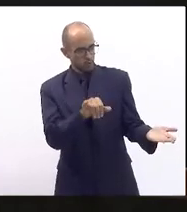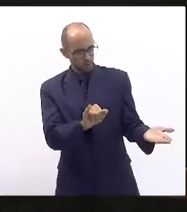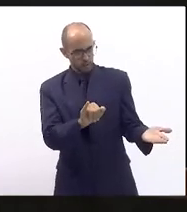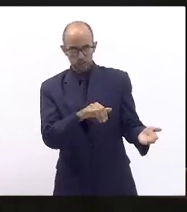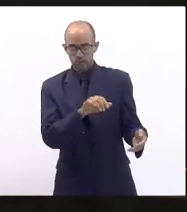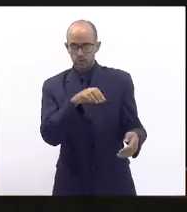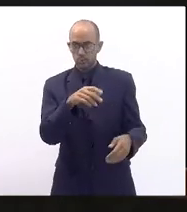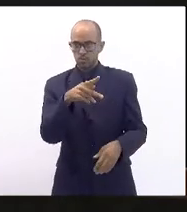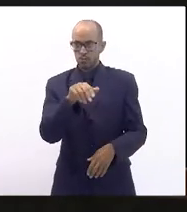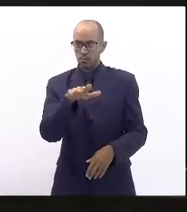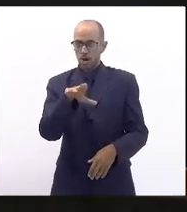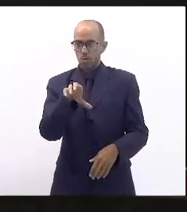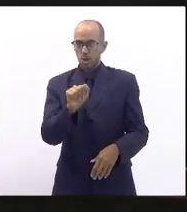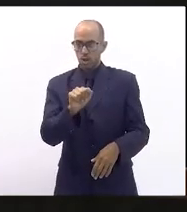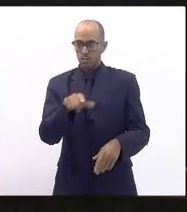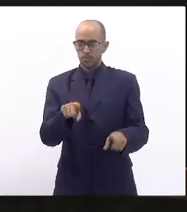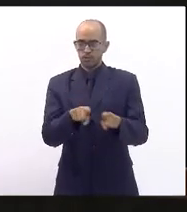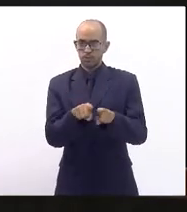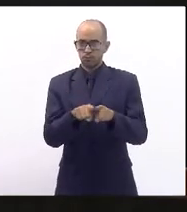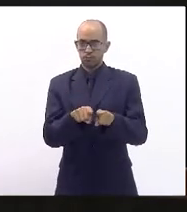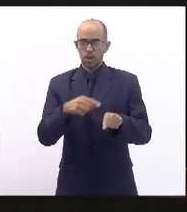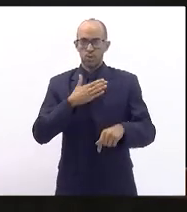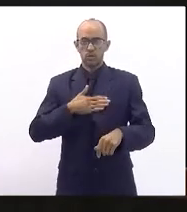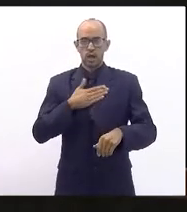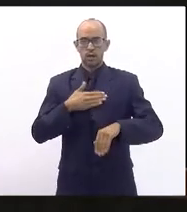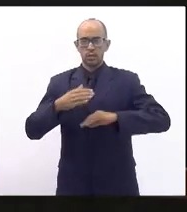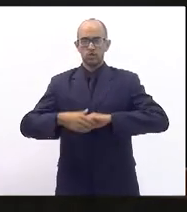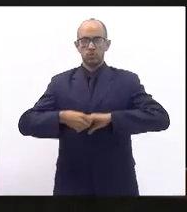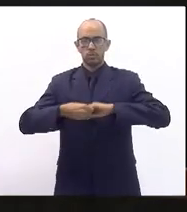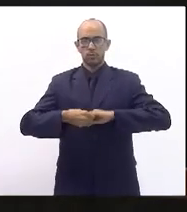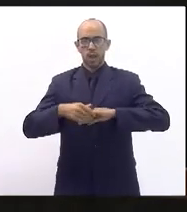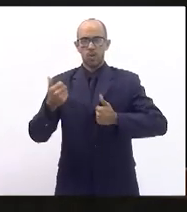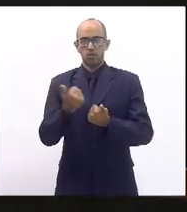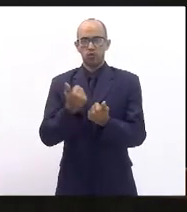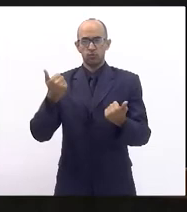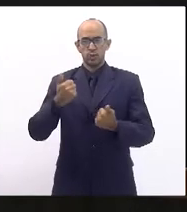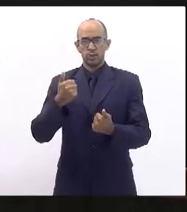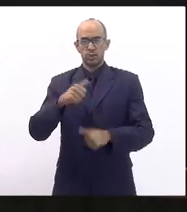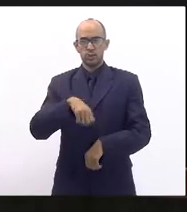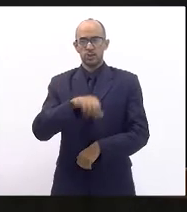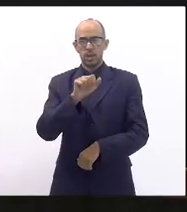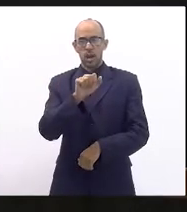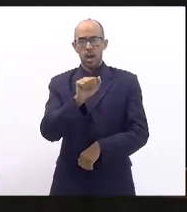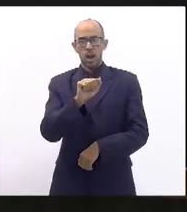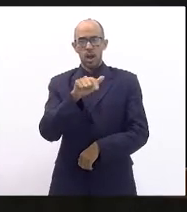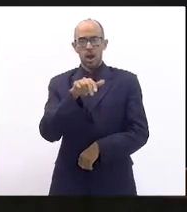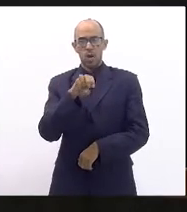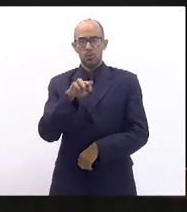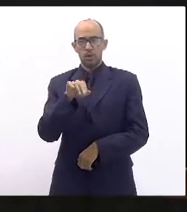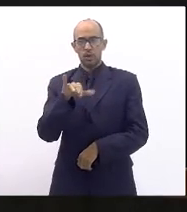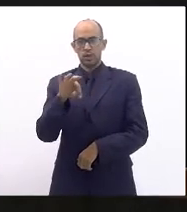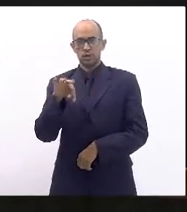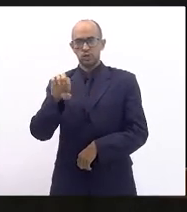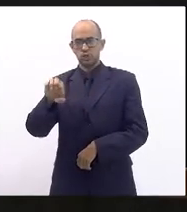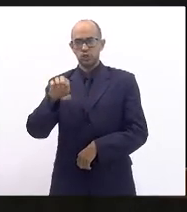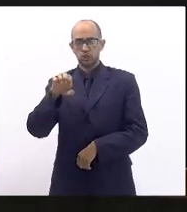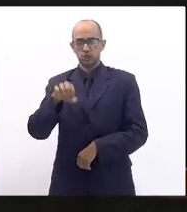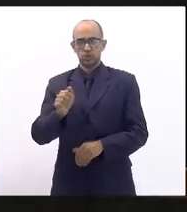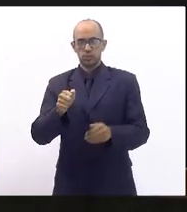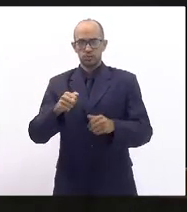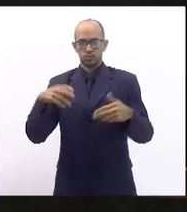E aí eu gostaria de cumprimentar o vice-almirante Vasques comandante do 1º Distrito Naval